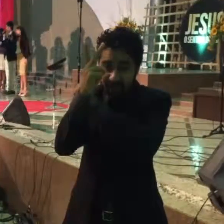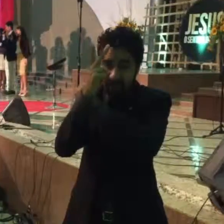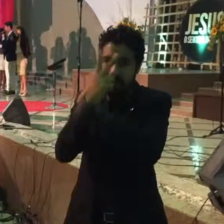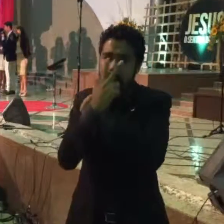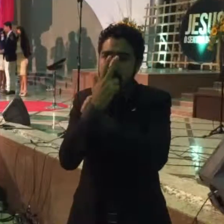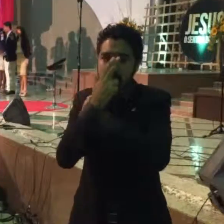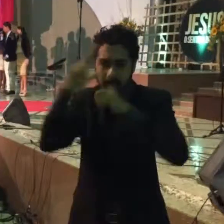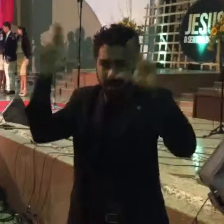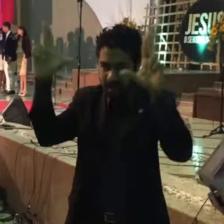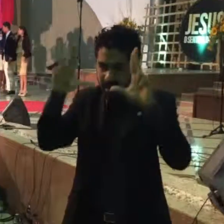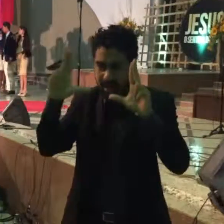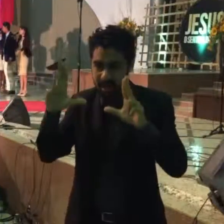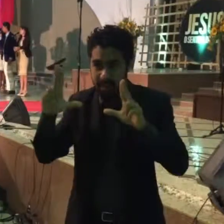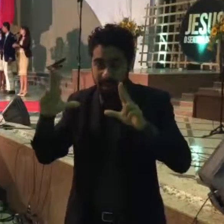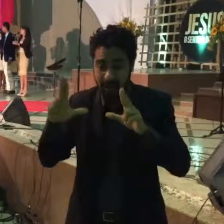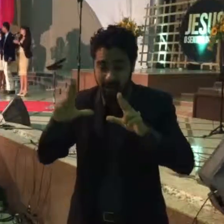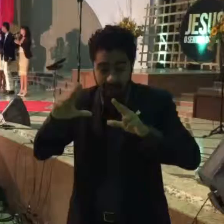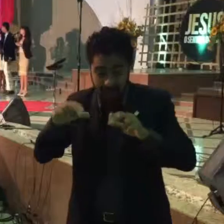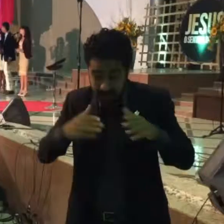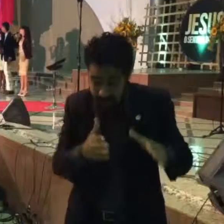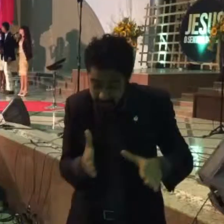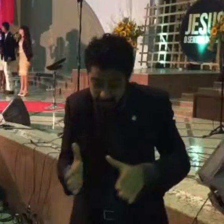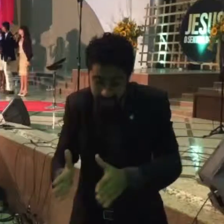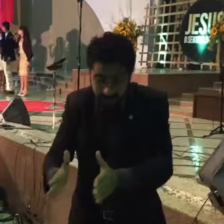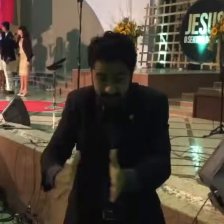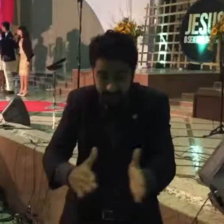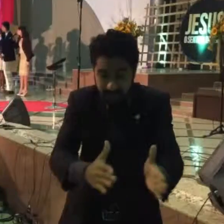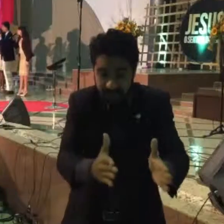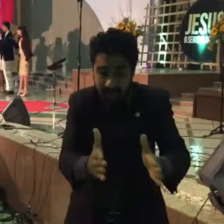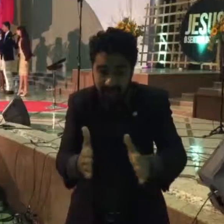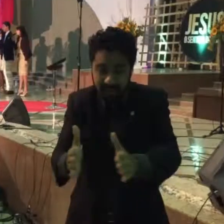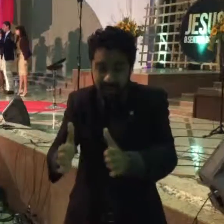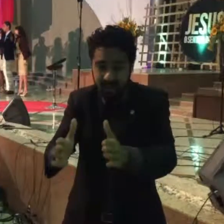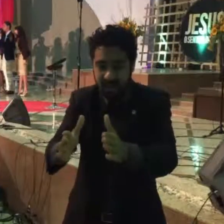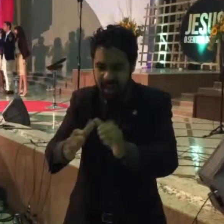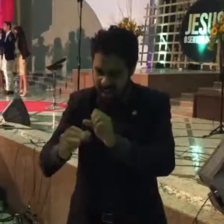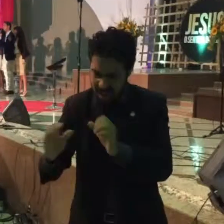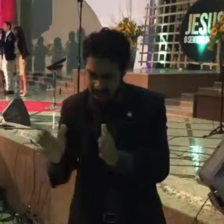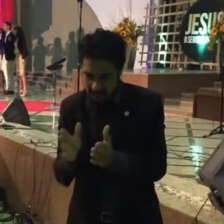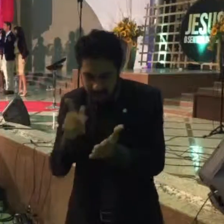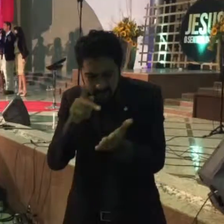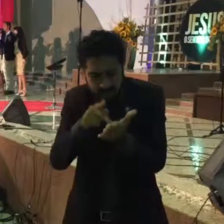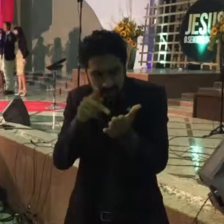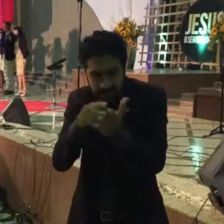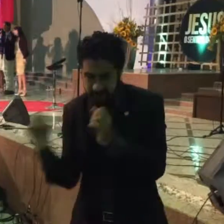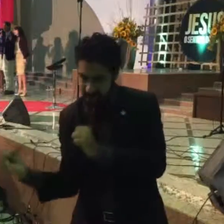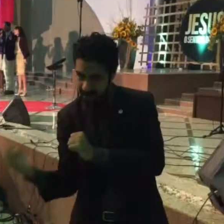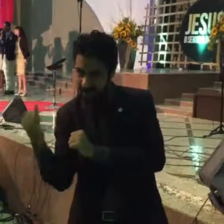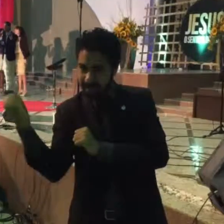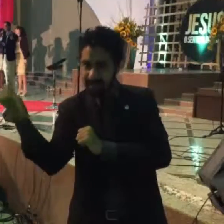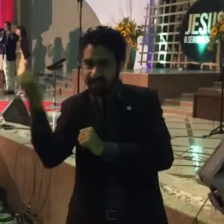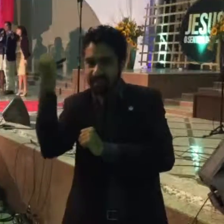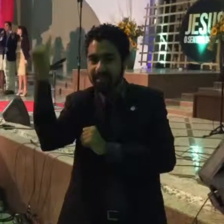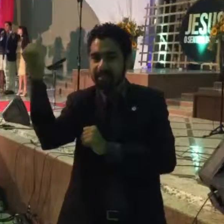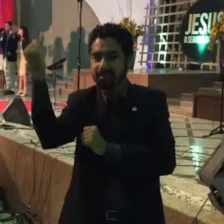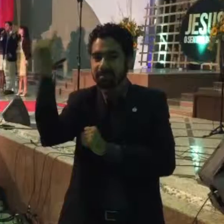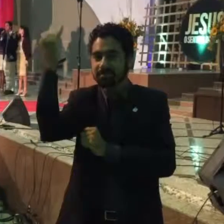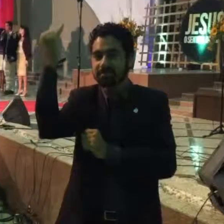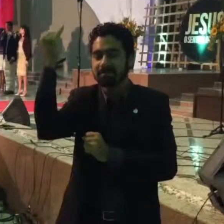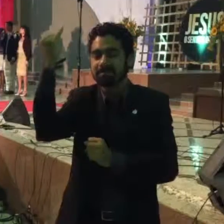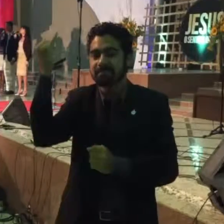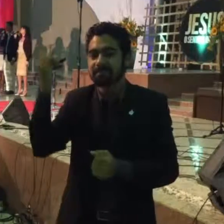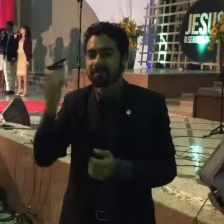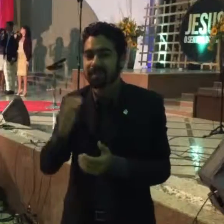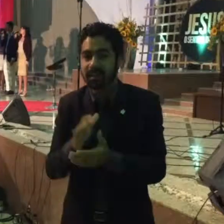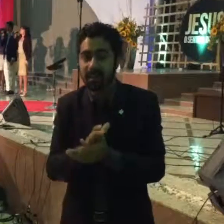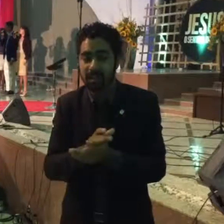luz que ilumina do caminho escuro Desonso, tem caminhos,